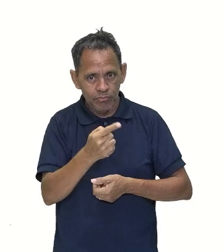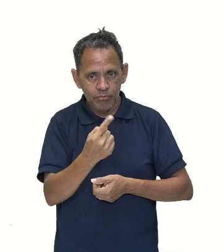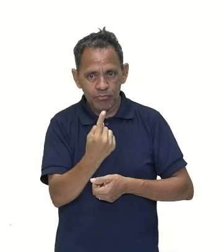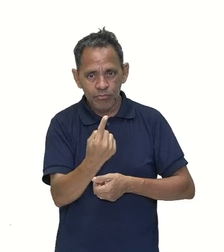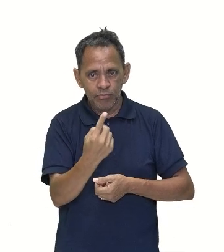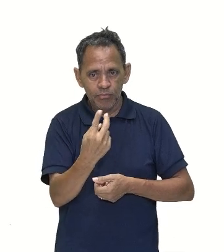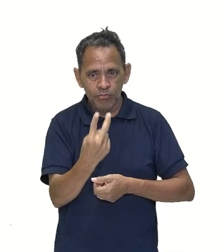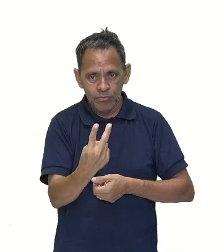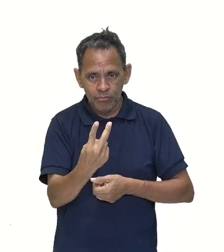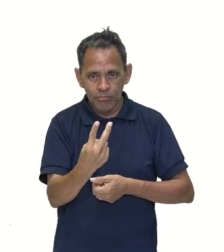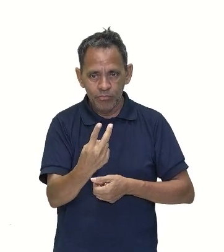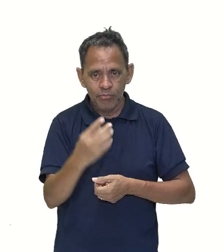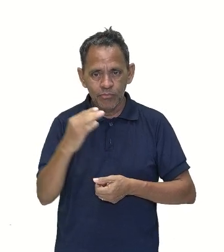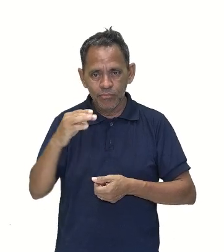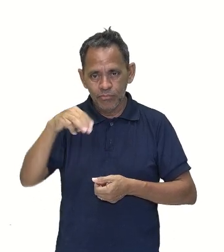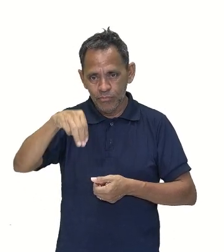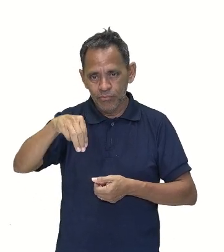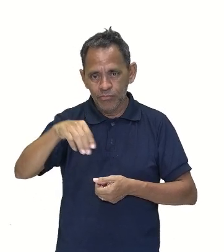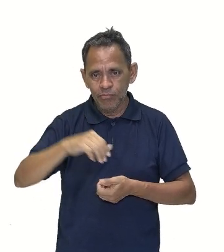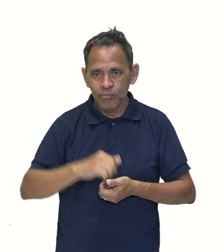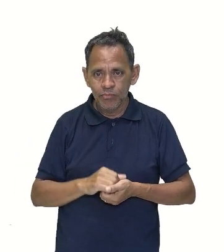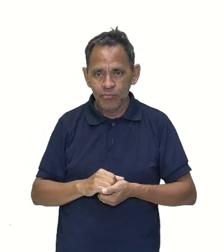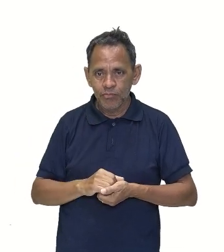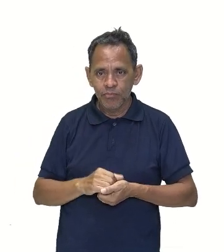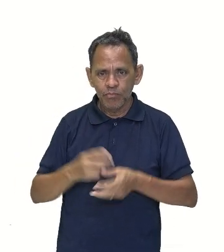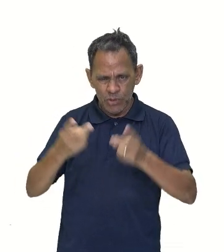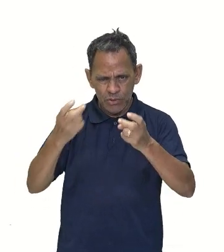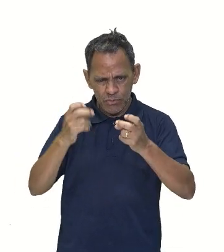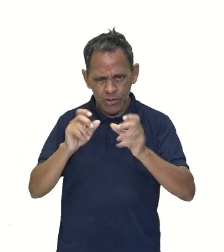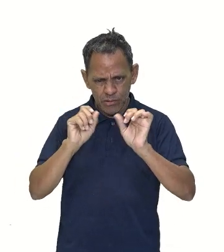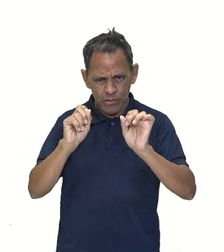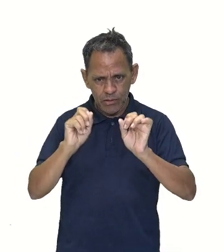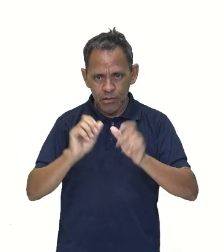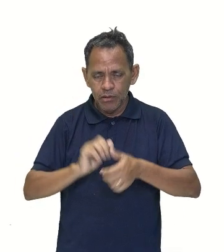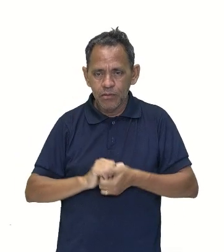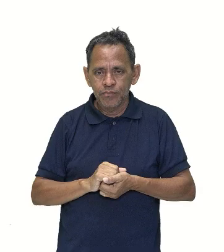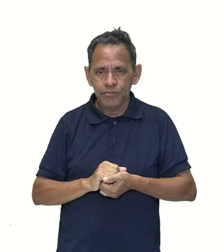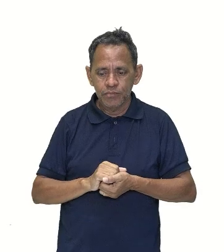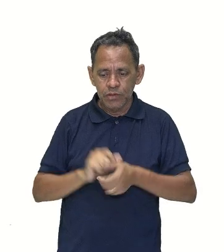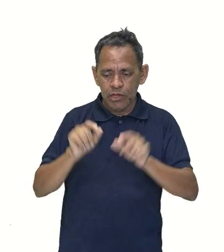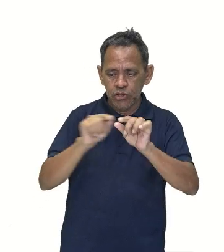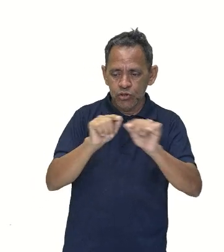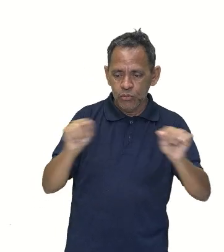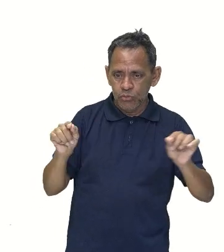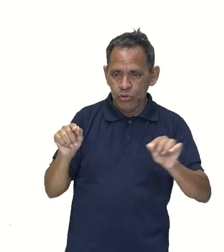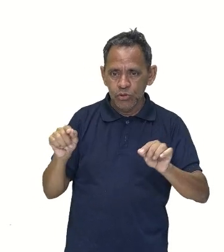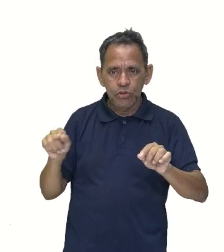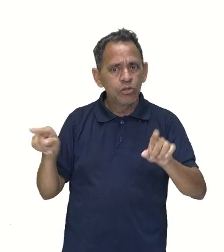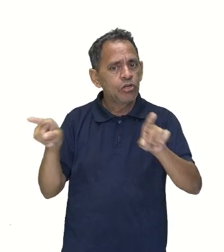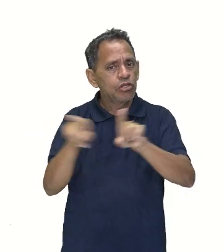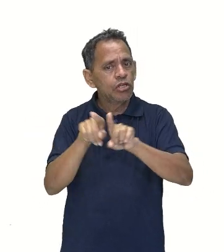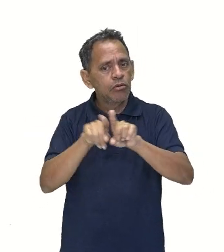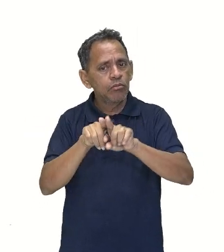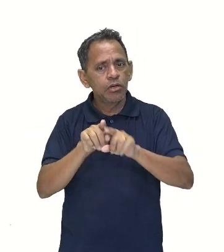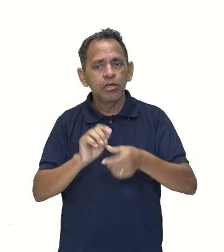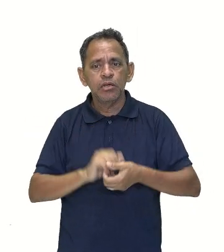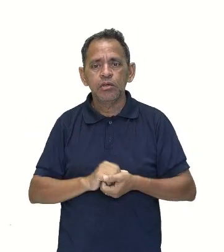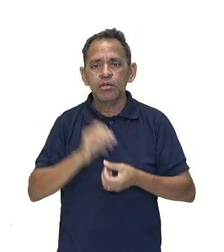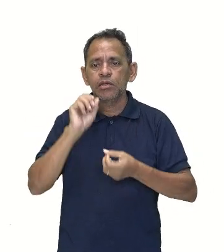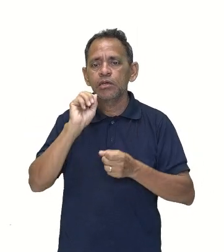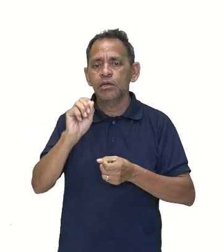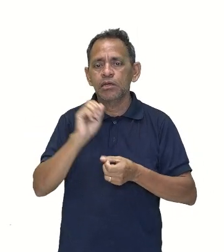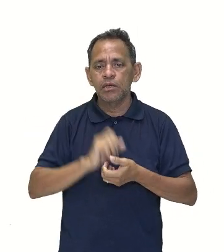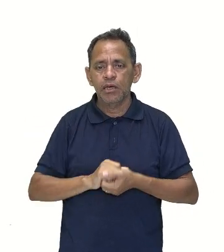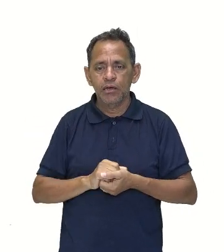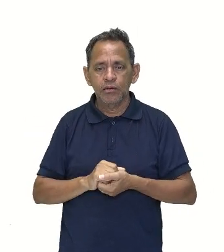25,12 centímetros. Perceberam? Então, esse comprimento nada mais é do que uma